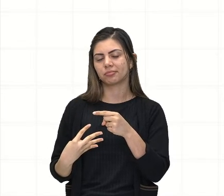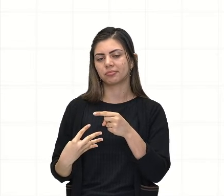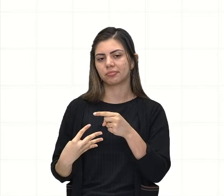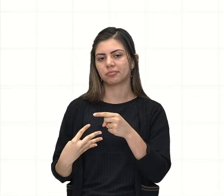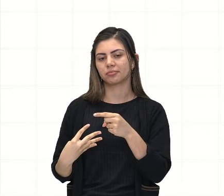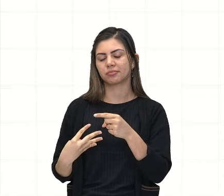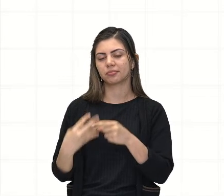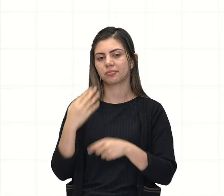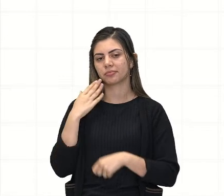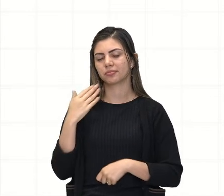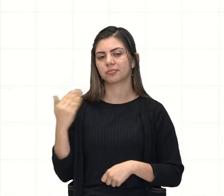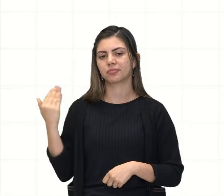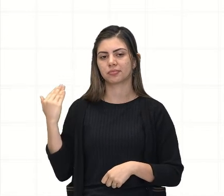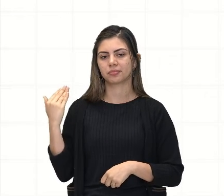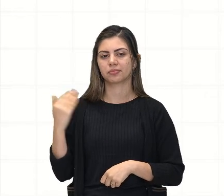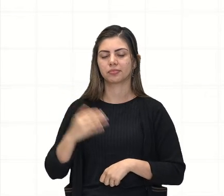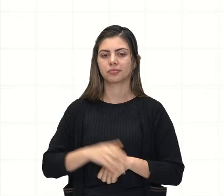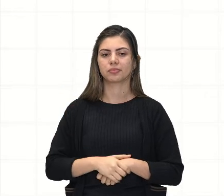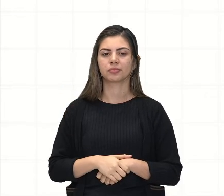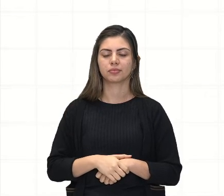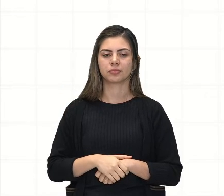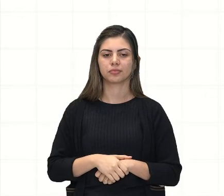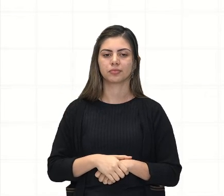1/4 de volta, tá?